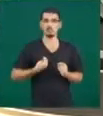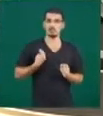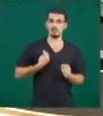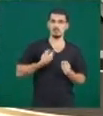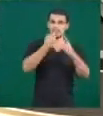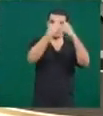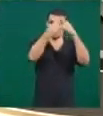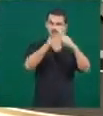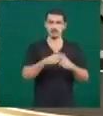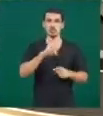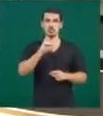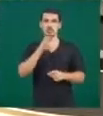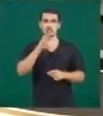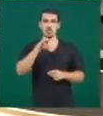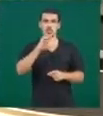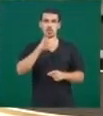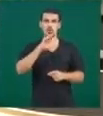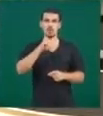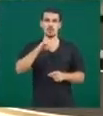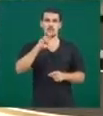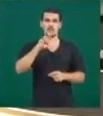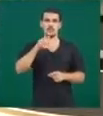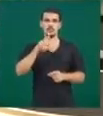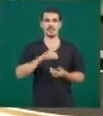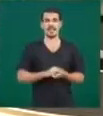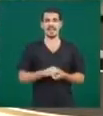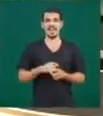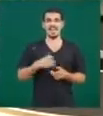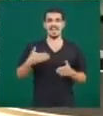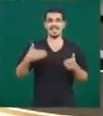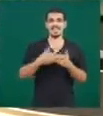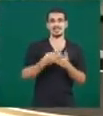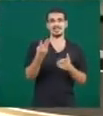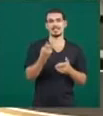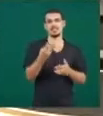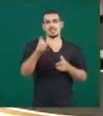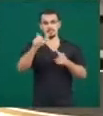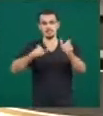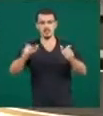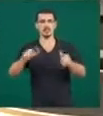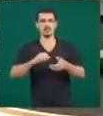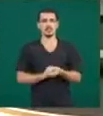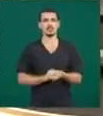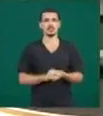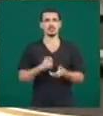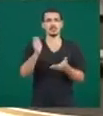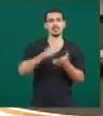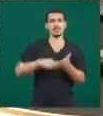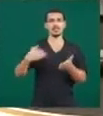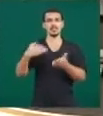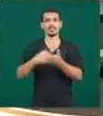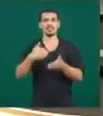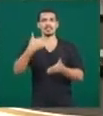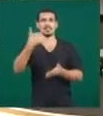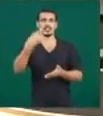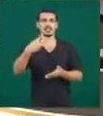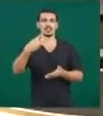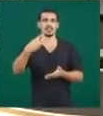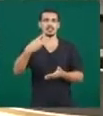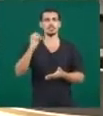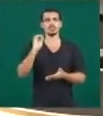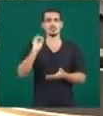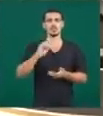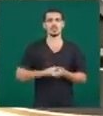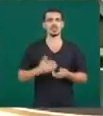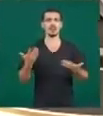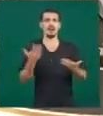competição Sumo Cup, equipes de até 3 membros, e a inscrição encerra no dia 13 de outubro. Para ter mais informações,